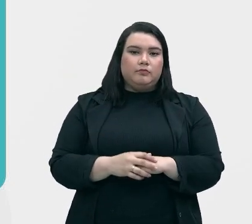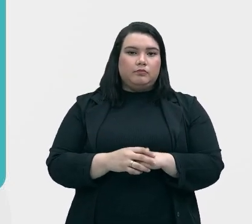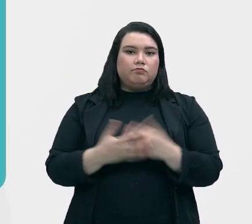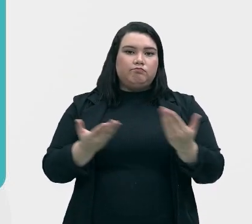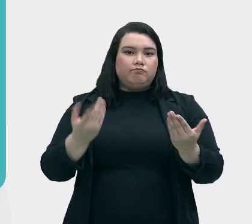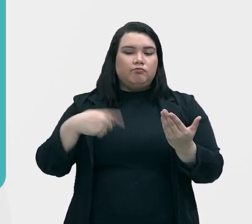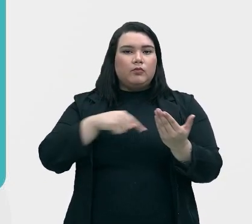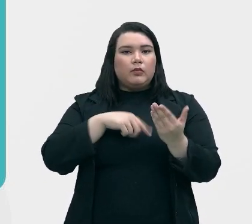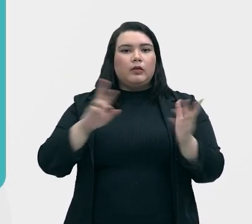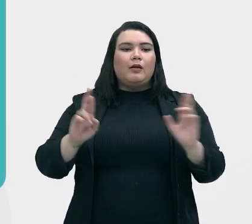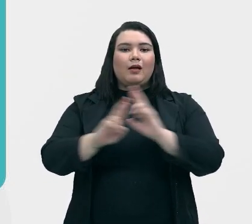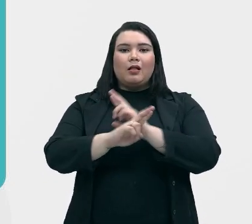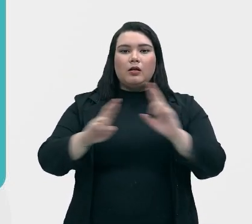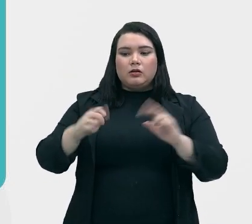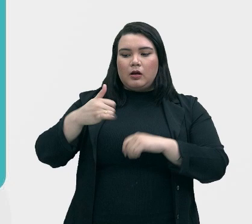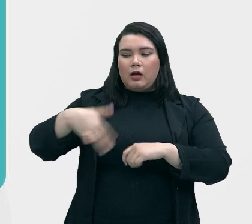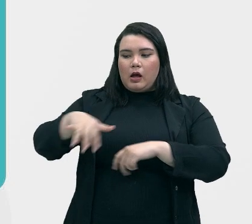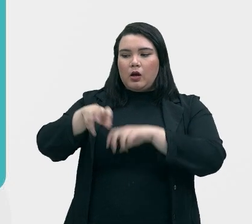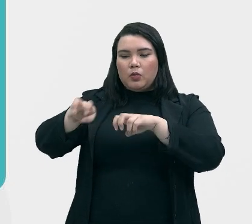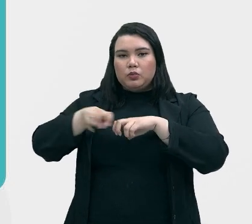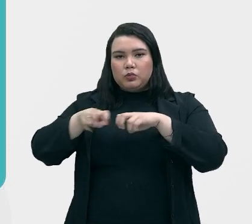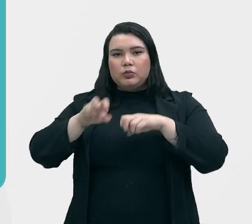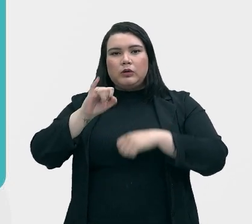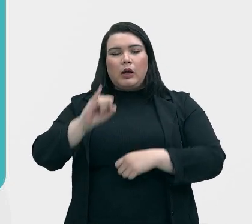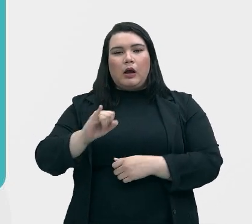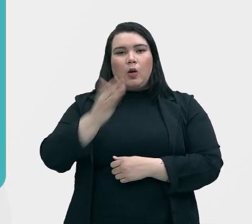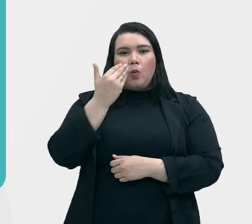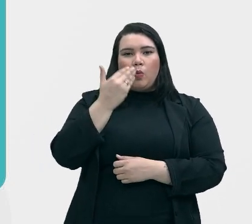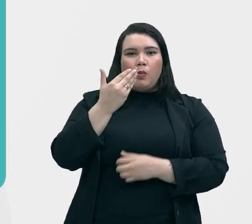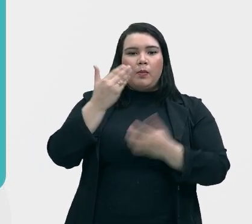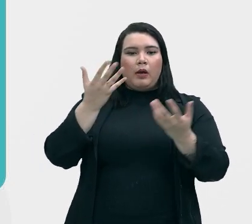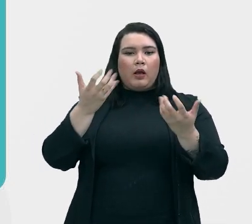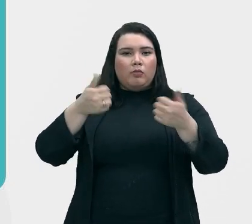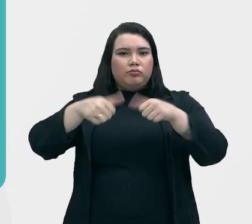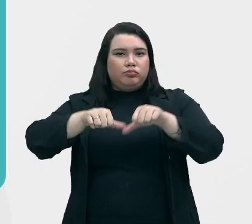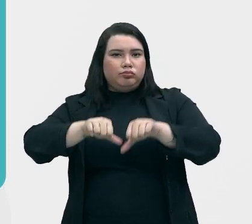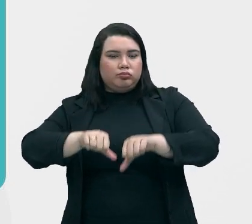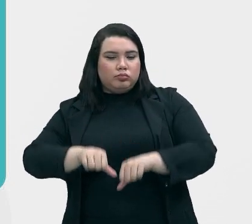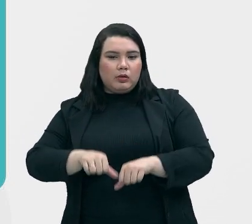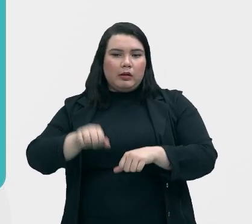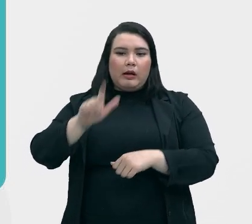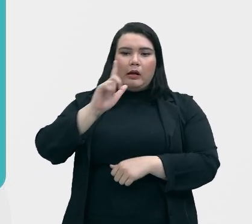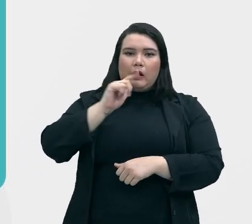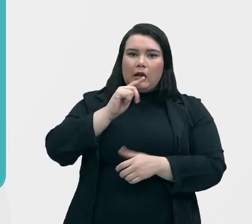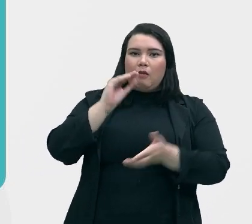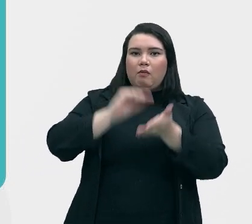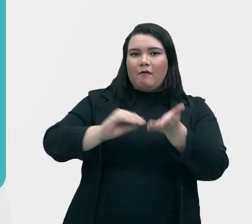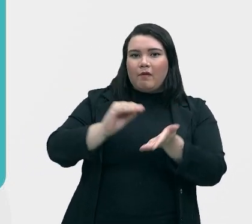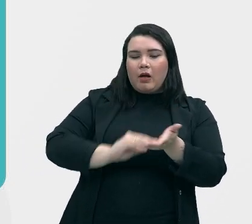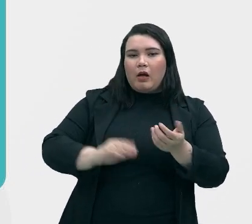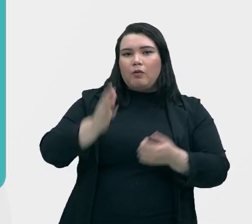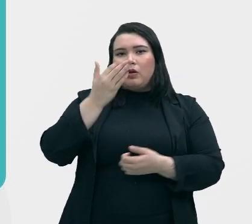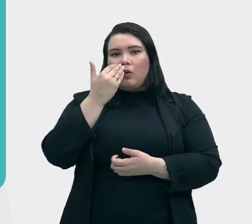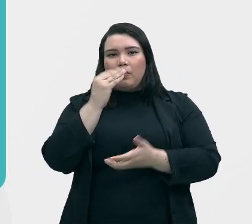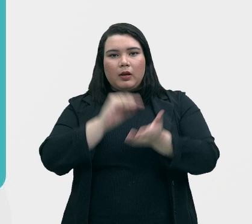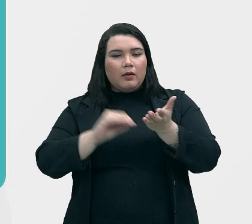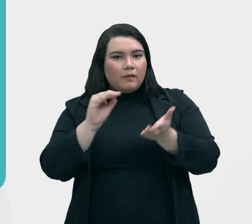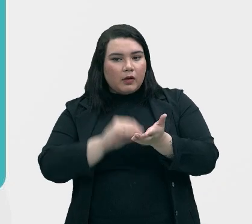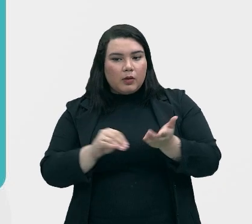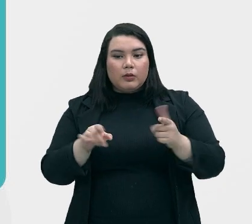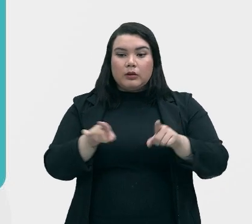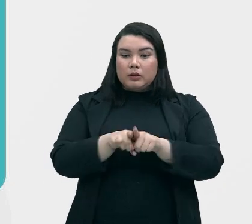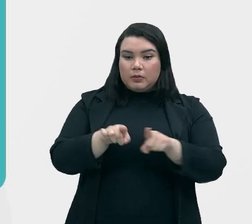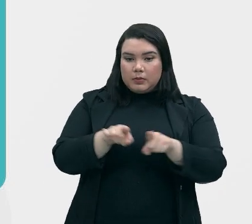pode relacionar a agricultura, né, corrompida, ali pelo solo degradado, ou plantio que não deu certo.